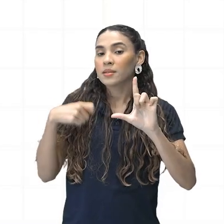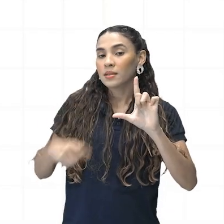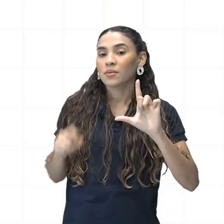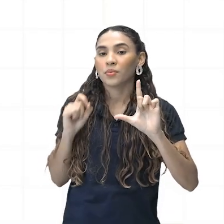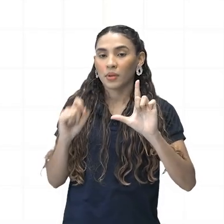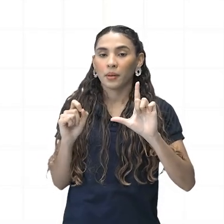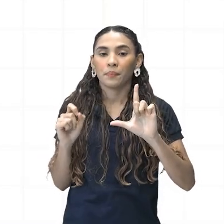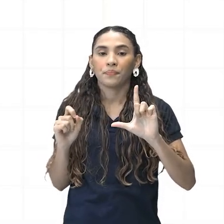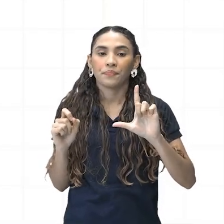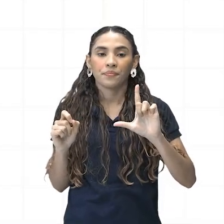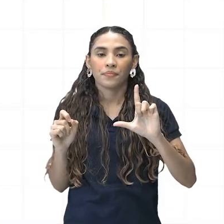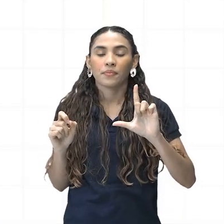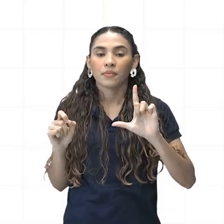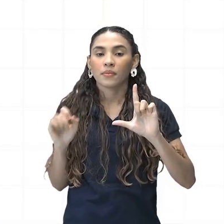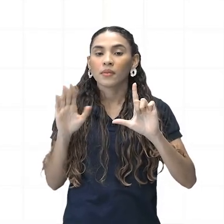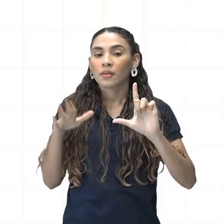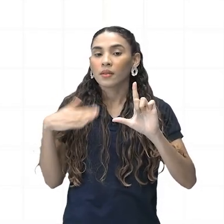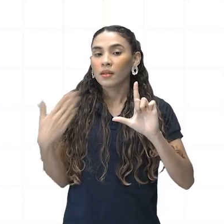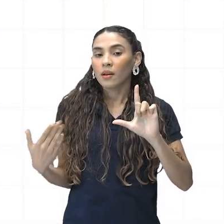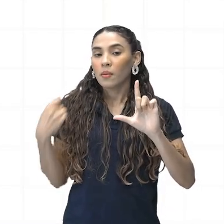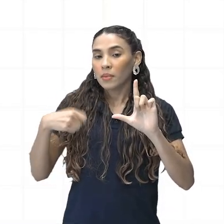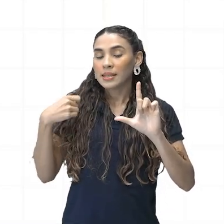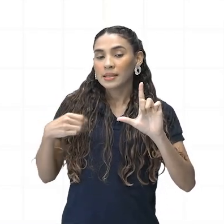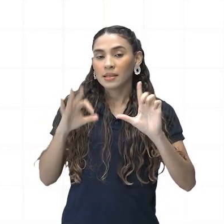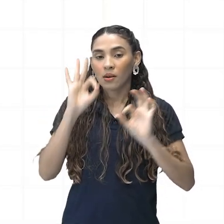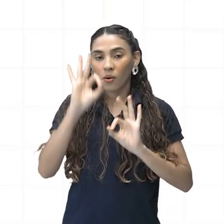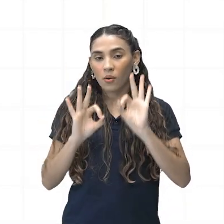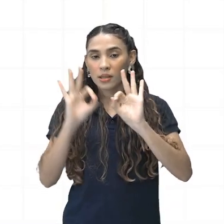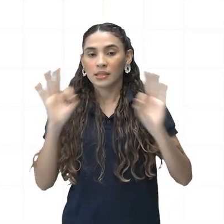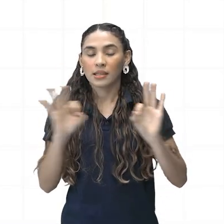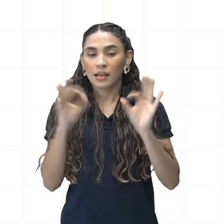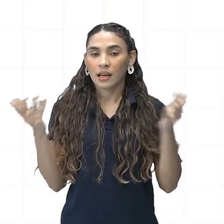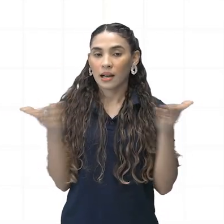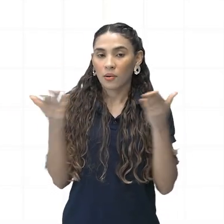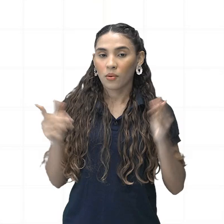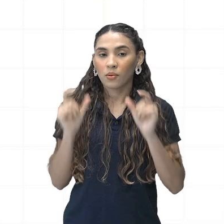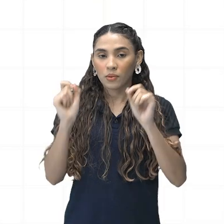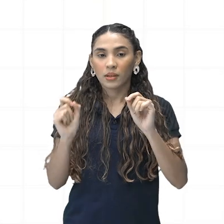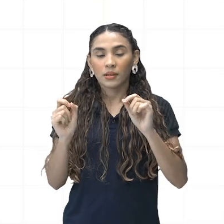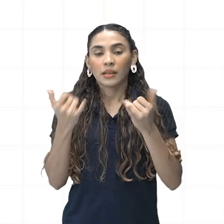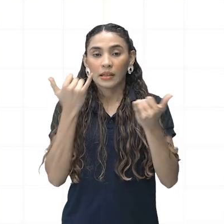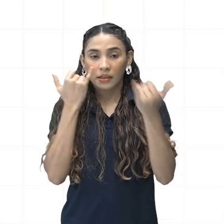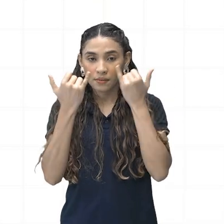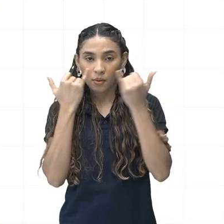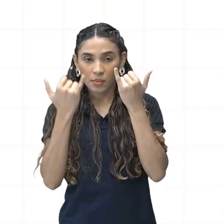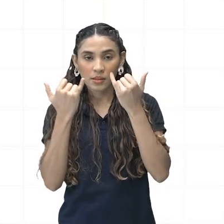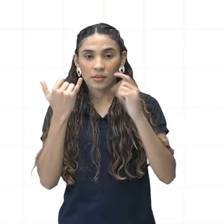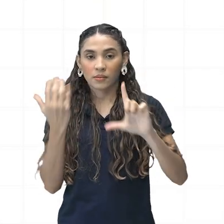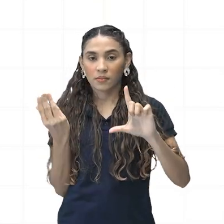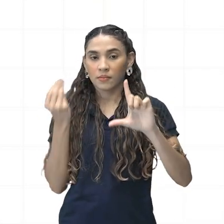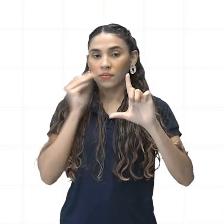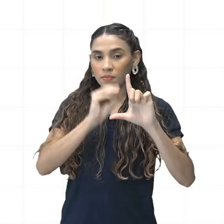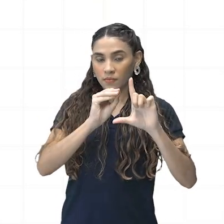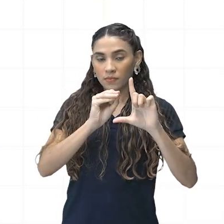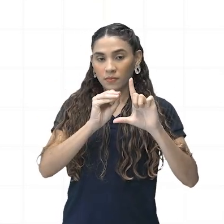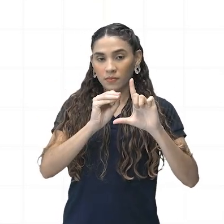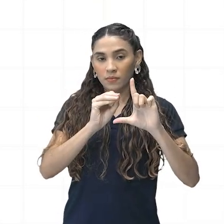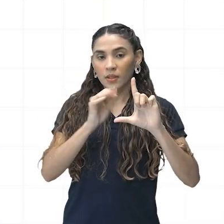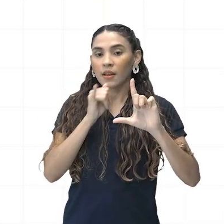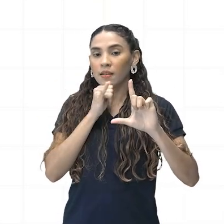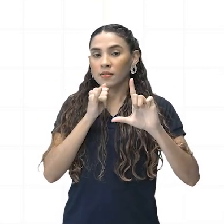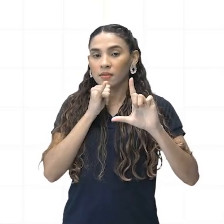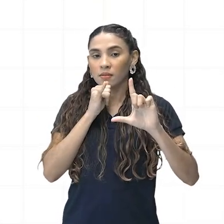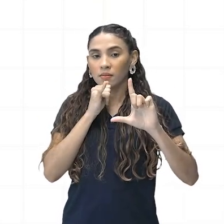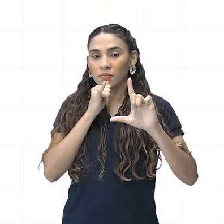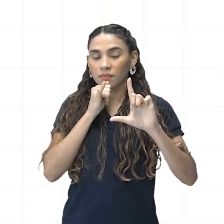fazer? Eu tenho que organizar agora esses dados nesse eixo. Aqui é o meu